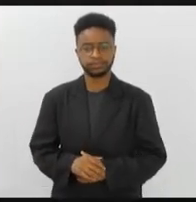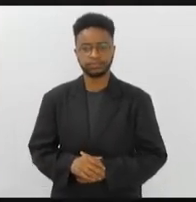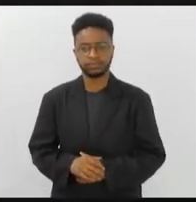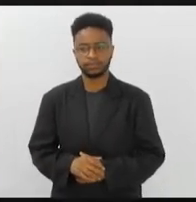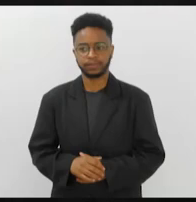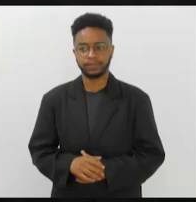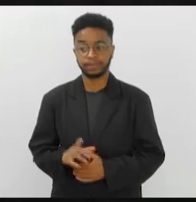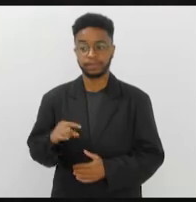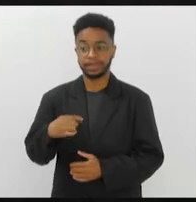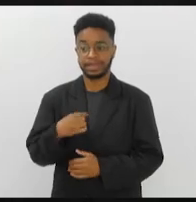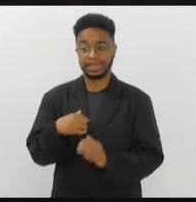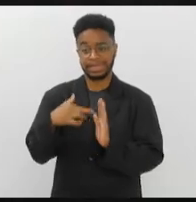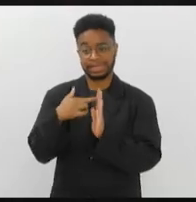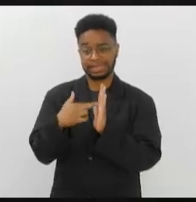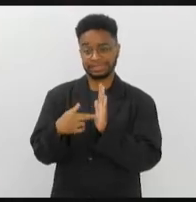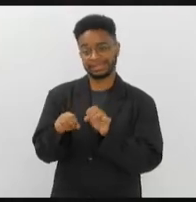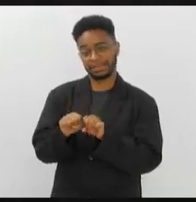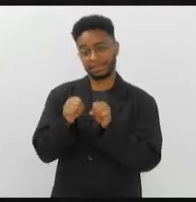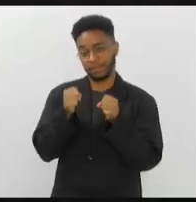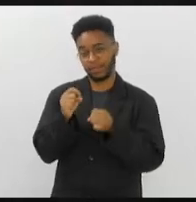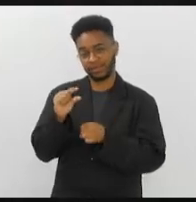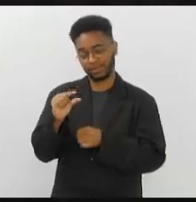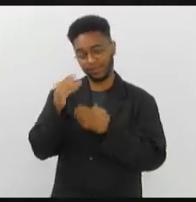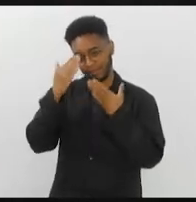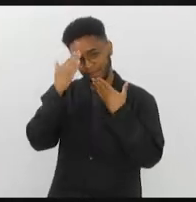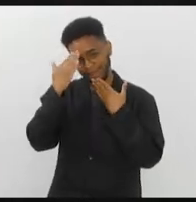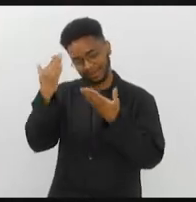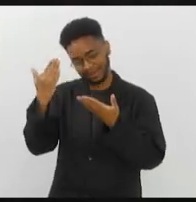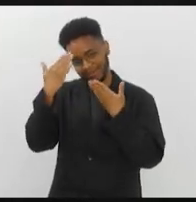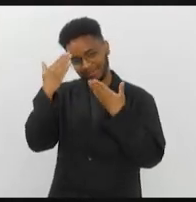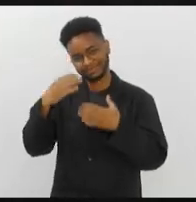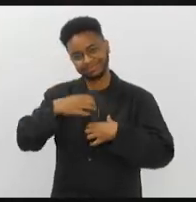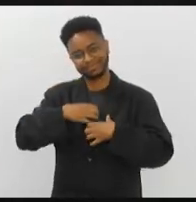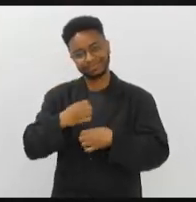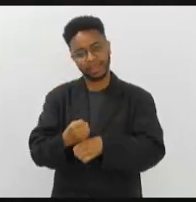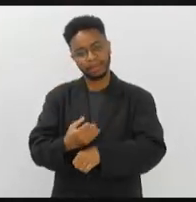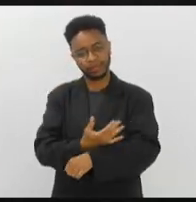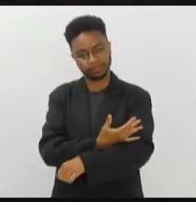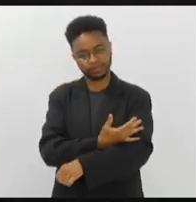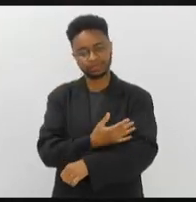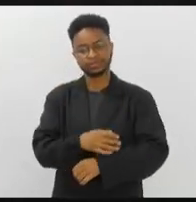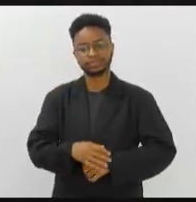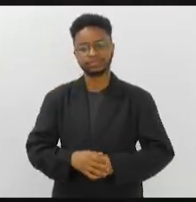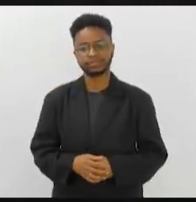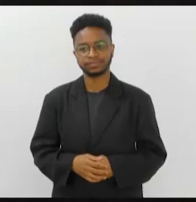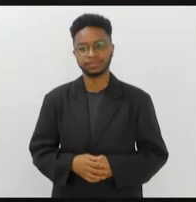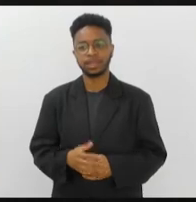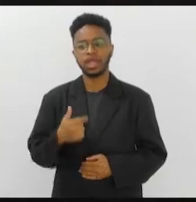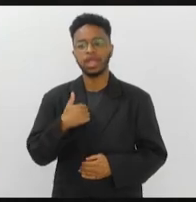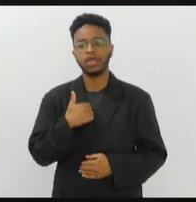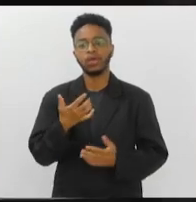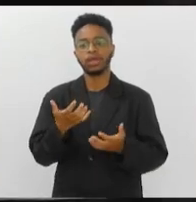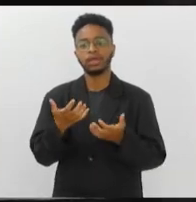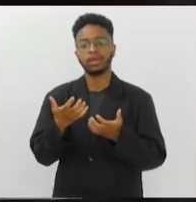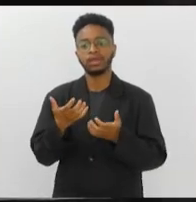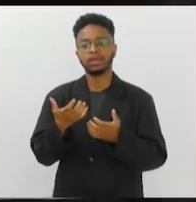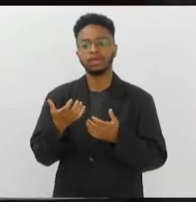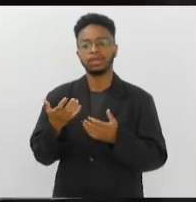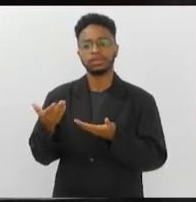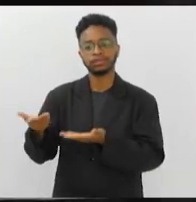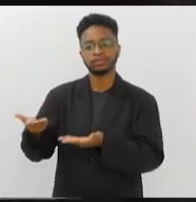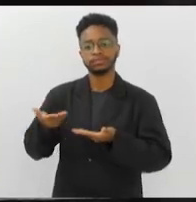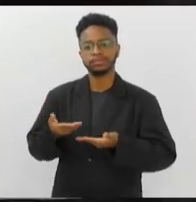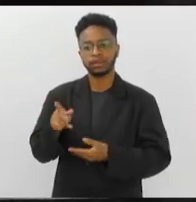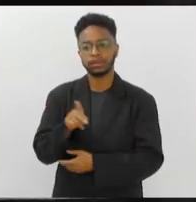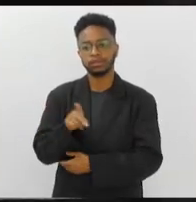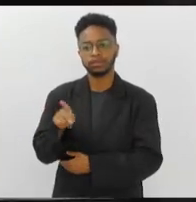Vamos quebrar o protocolo. Muito obrigada, muito obrigada, muita emoção. Eu quis trazer a professora Margarida Menezes,